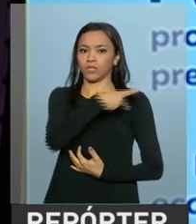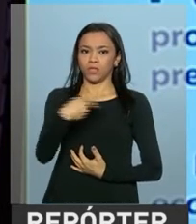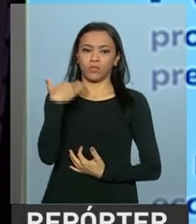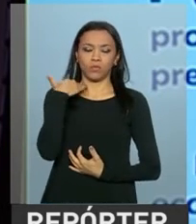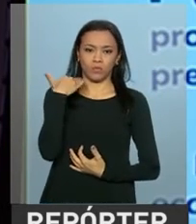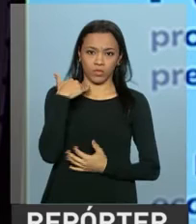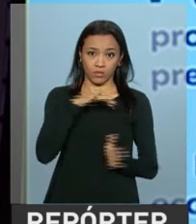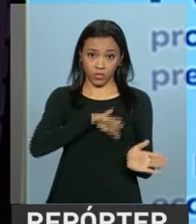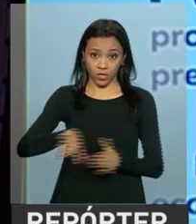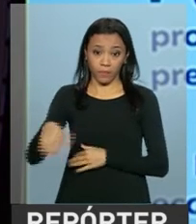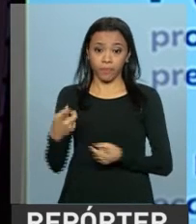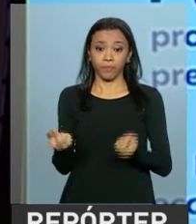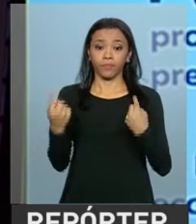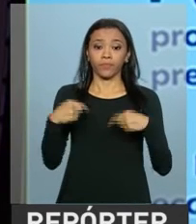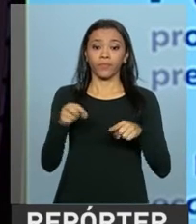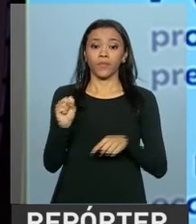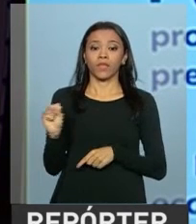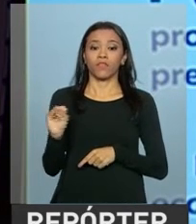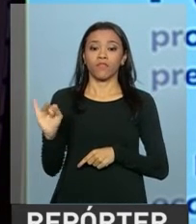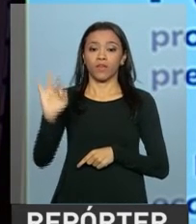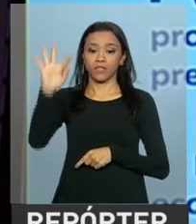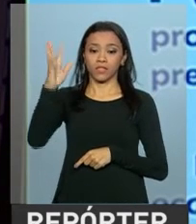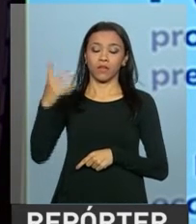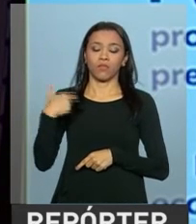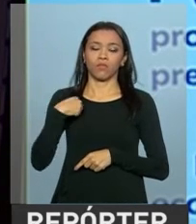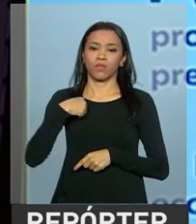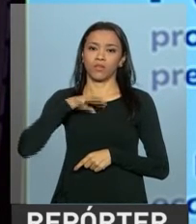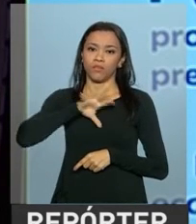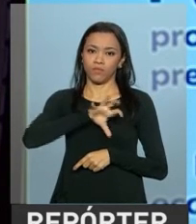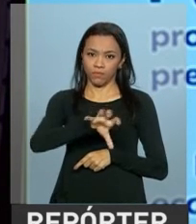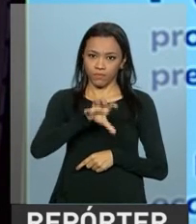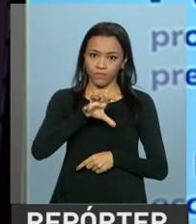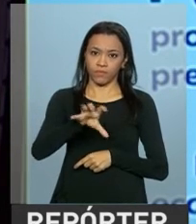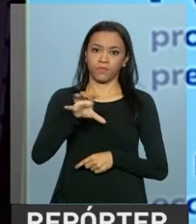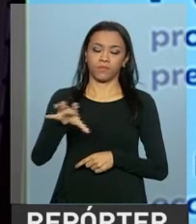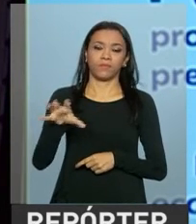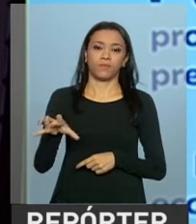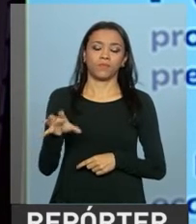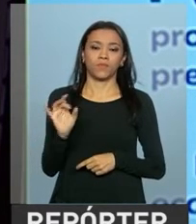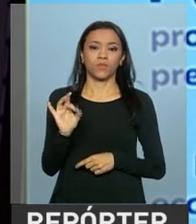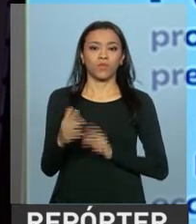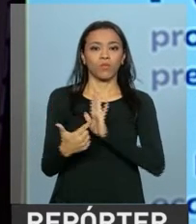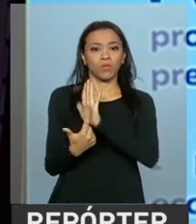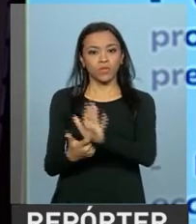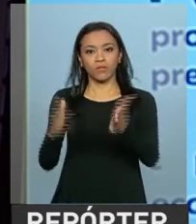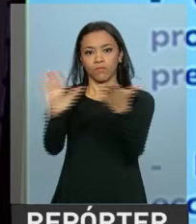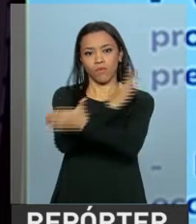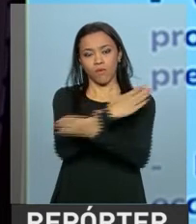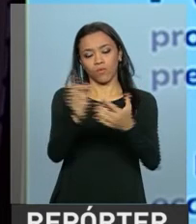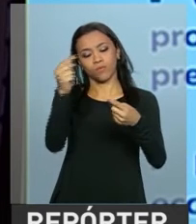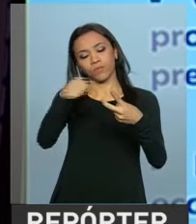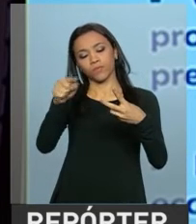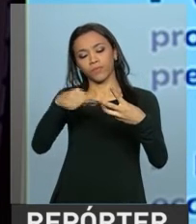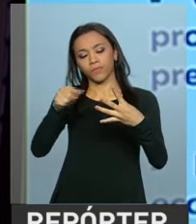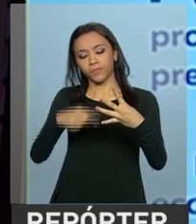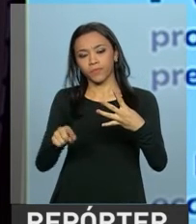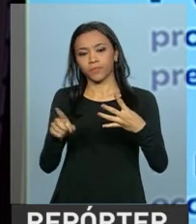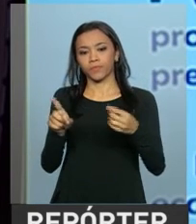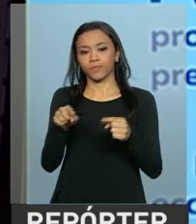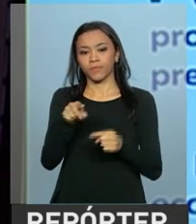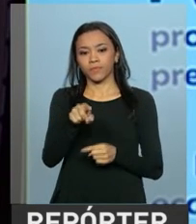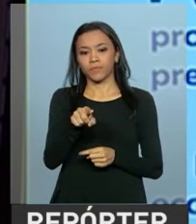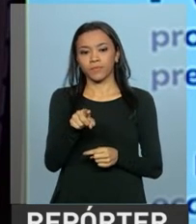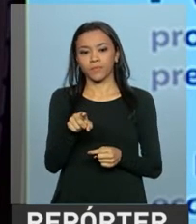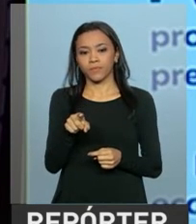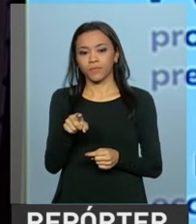No que diz respeito à inflação, os fatores que interferem no combate à inflação, só pontuando alguns deles, a inércia, derivada do